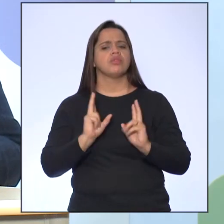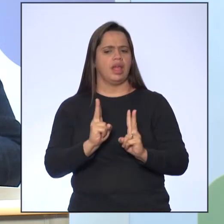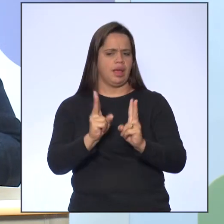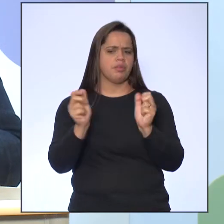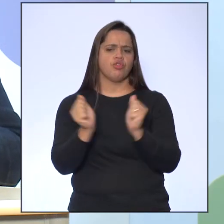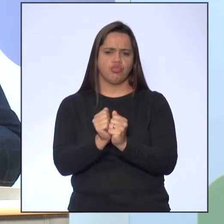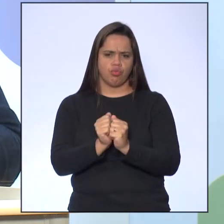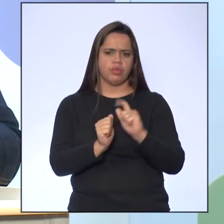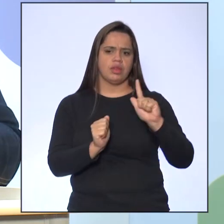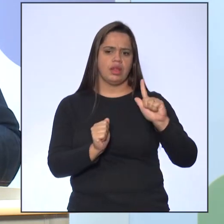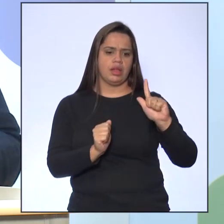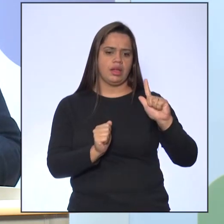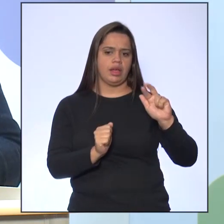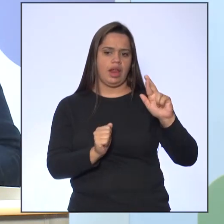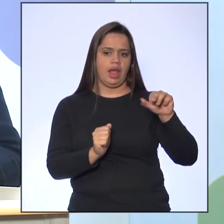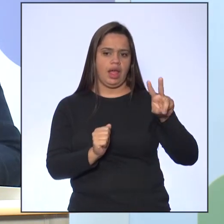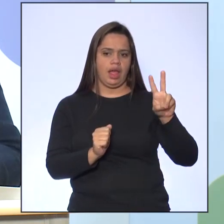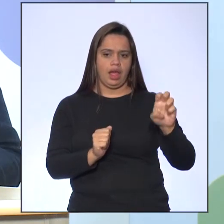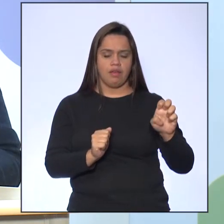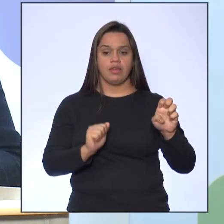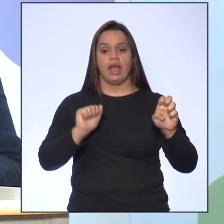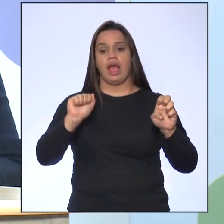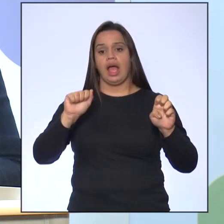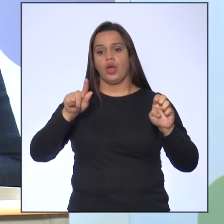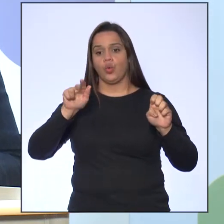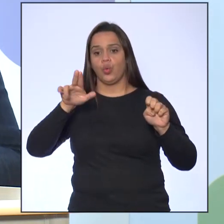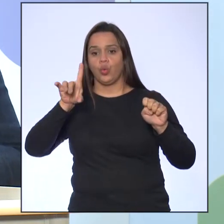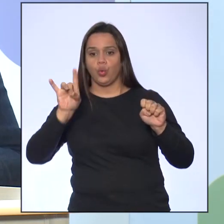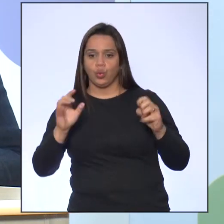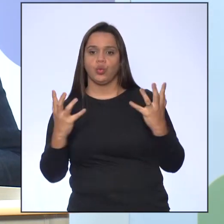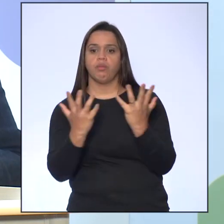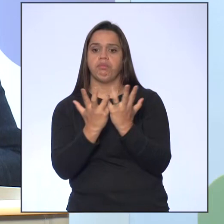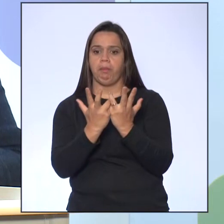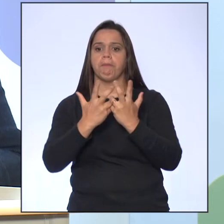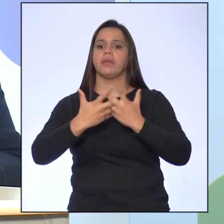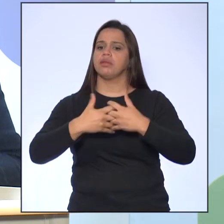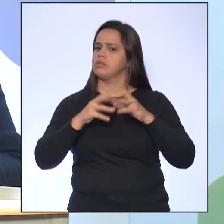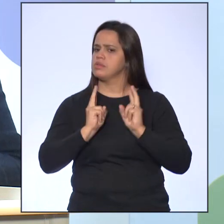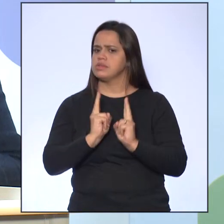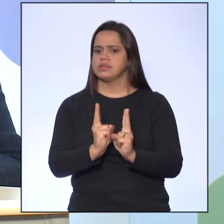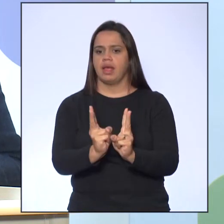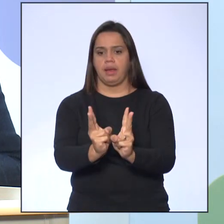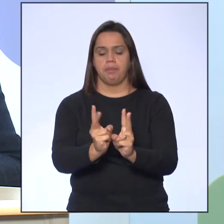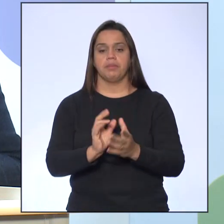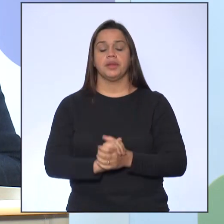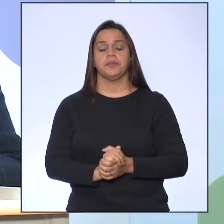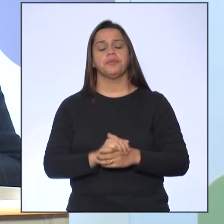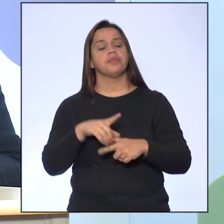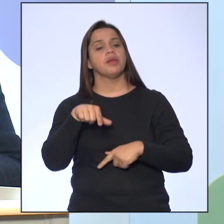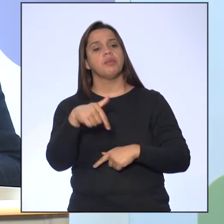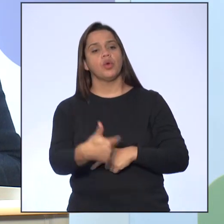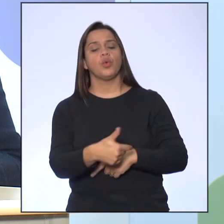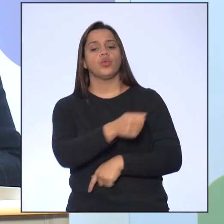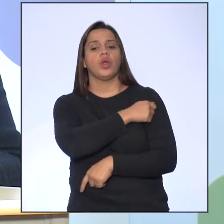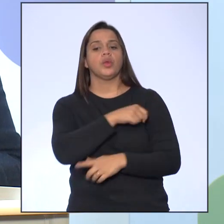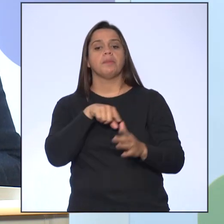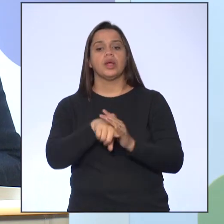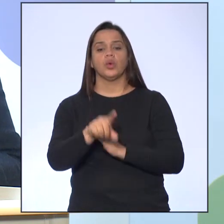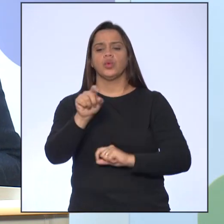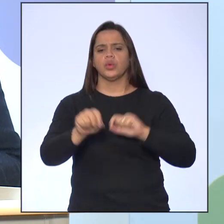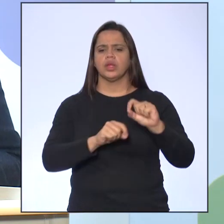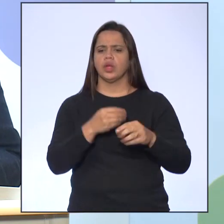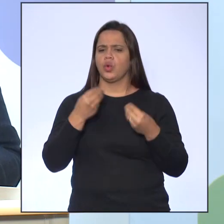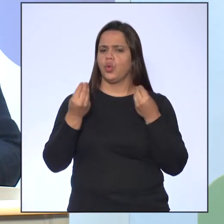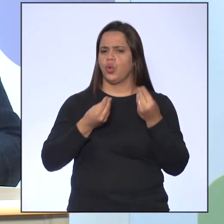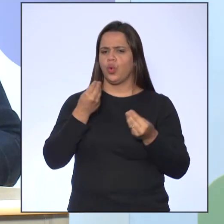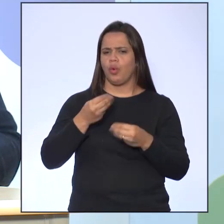todo. Né? Isso é o que a gente entende aí por música. Tá? Olha só. O Adrian pergunta também aqui, professora, como